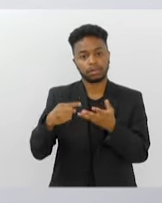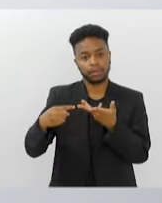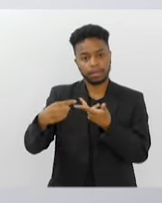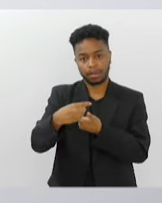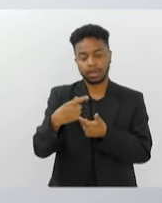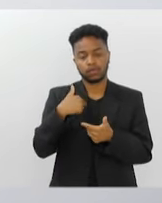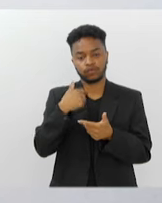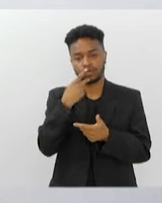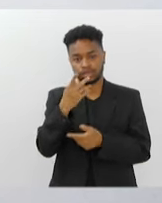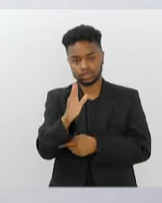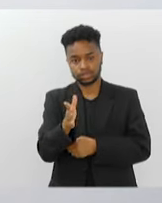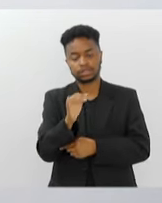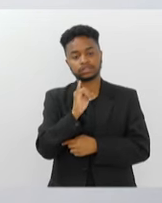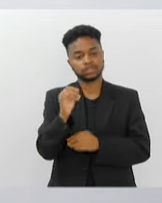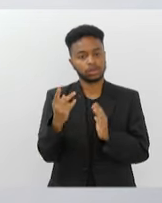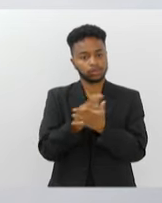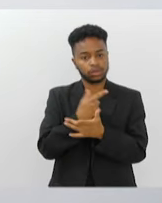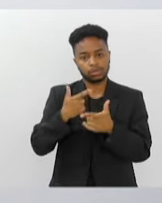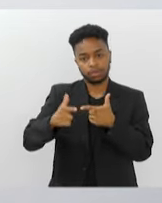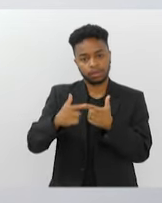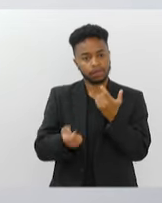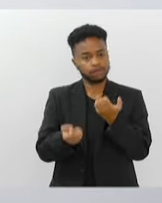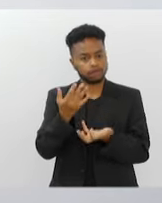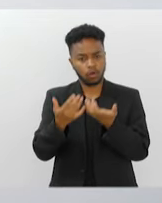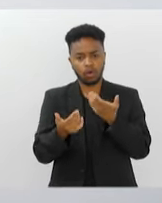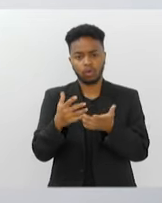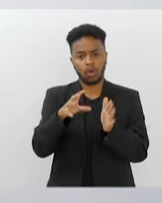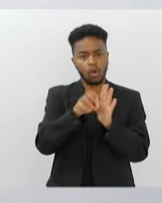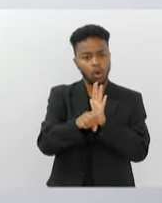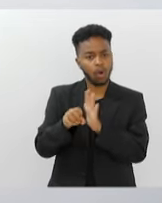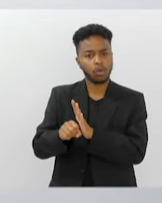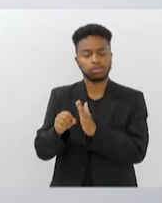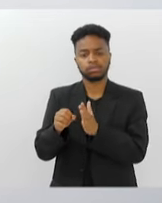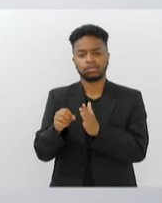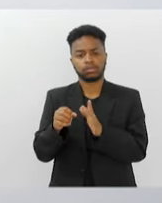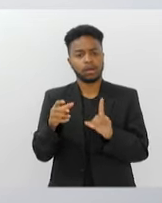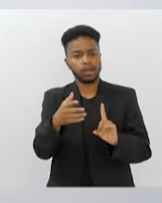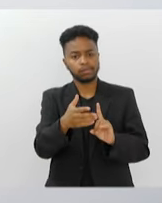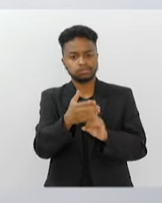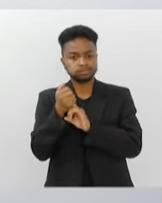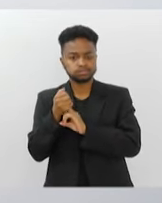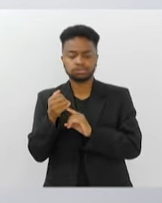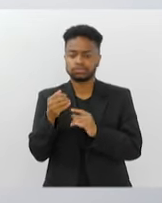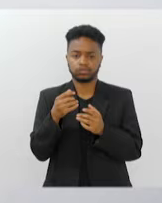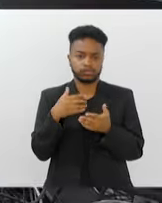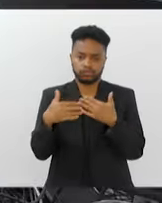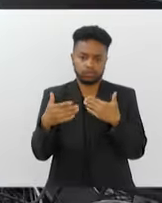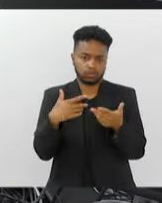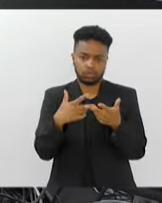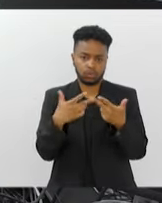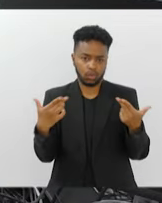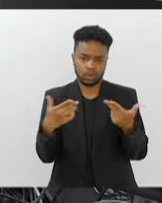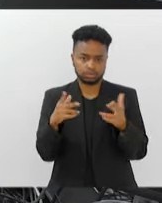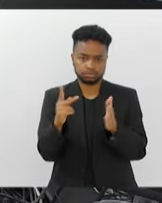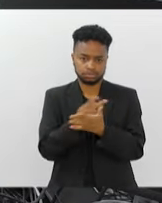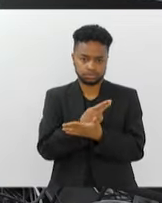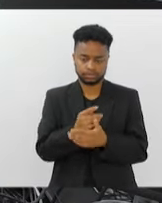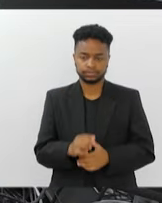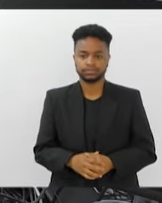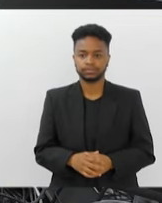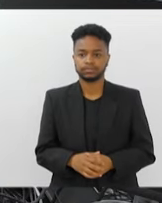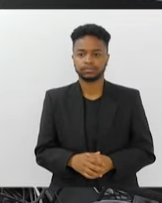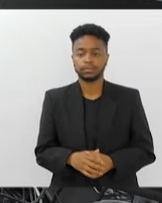catástrofes incêndios golpes fraudes roubos sequestros consumo de droga e por a vai inclusive já há